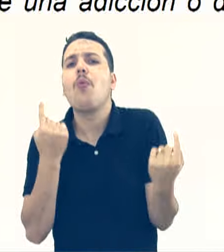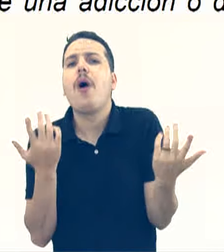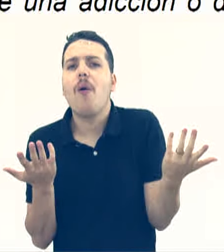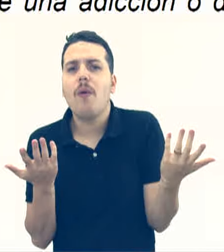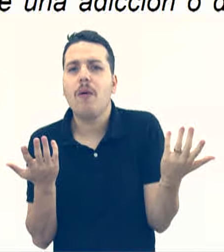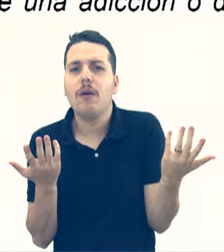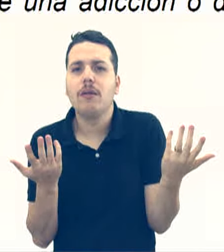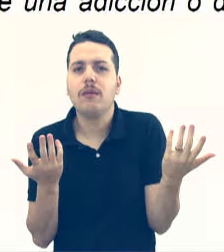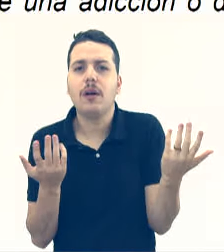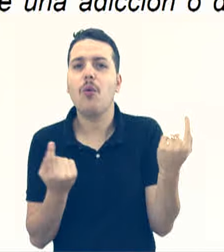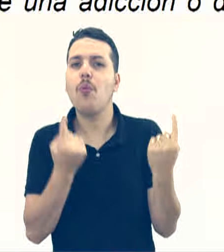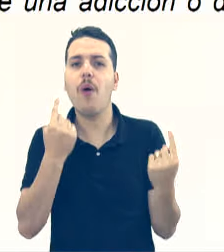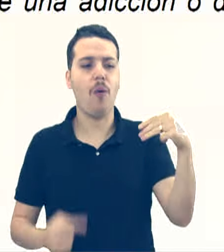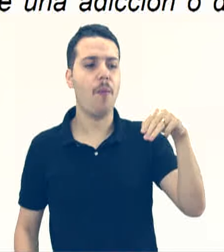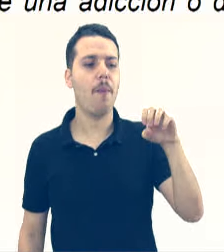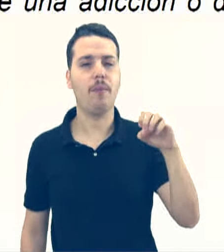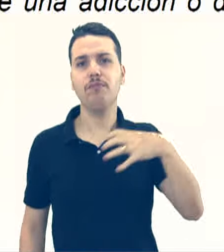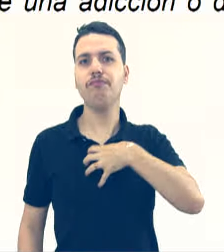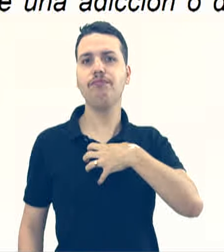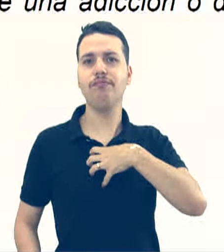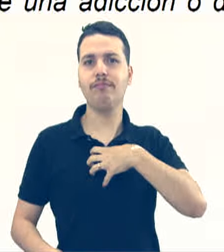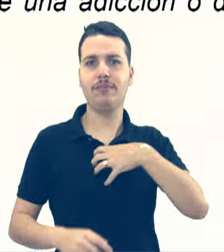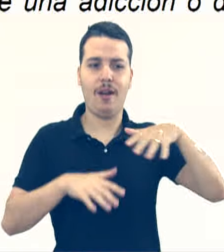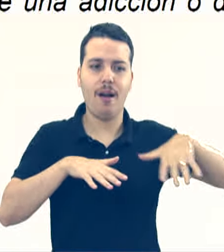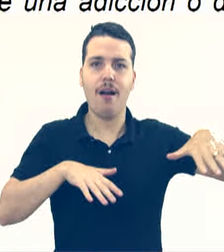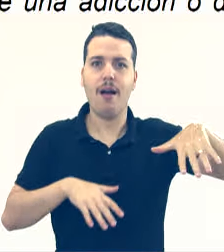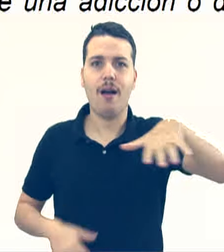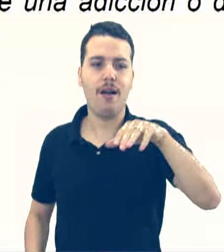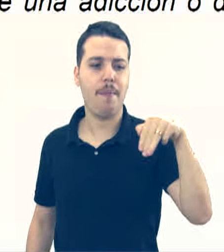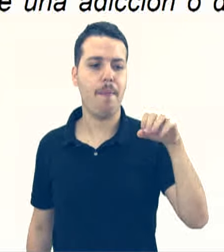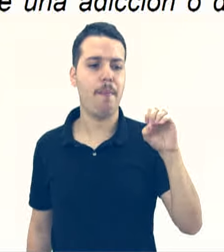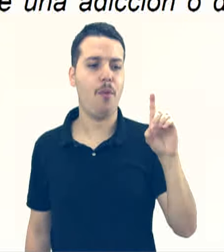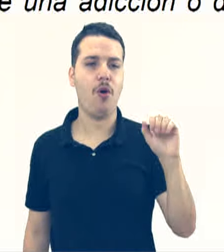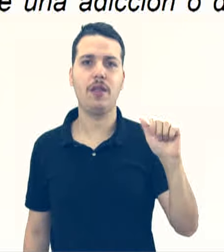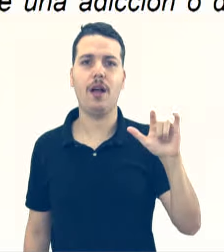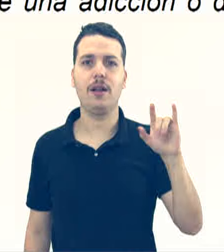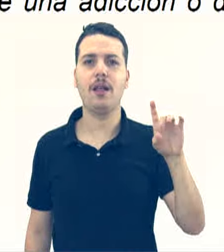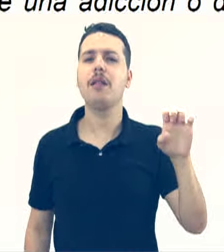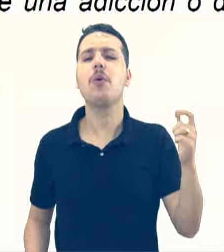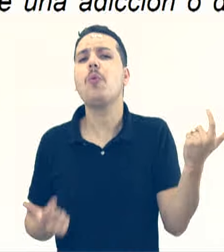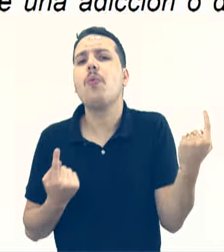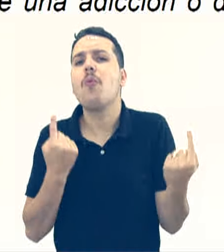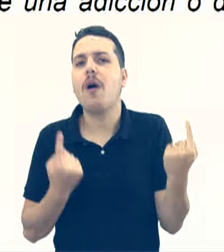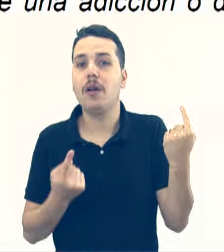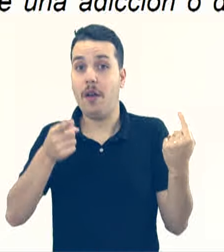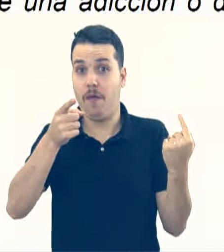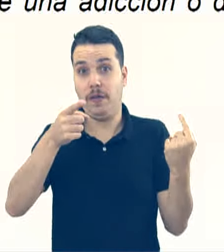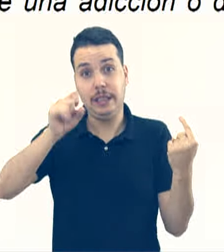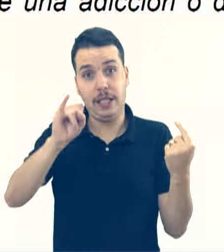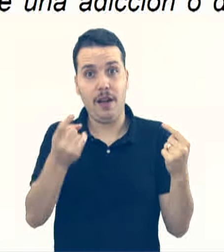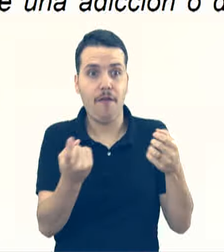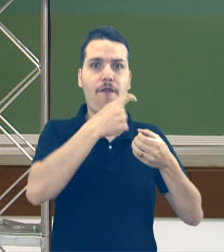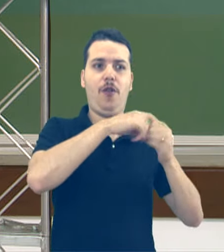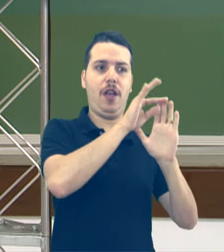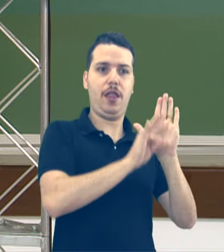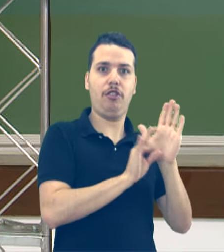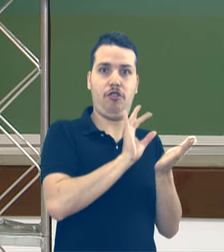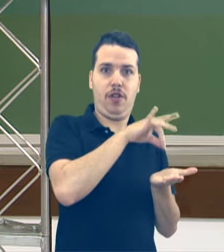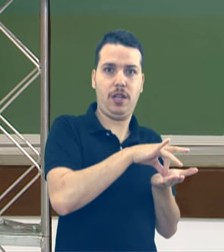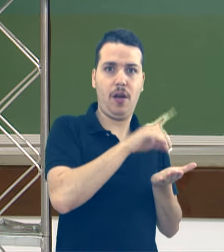Quais são essas modalidades? Se voltarmos para o texto original, vocês irão observar que são